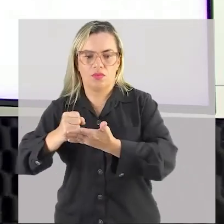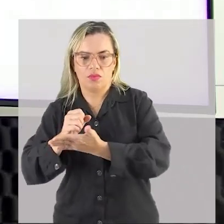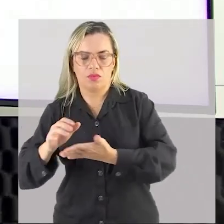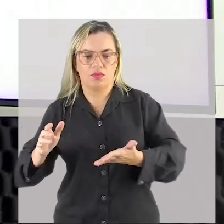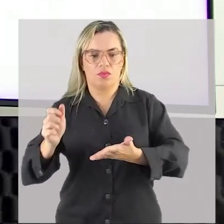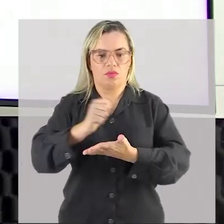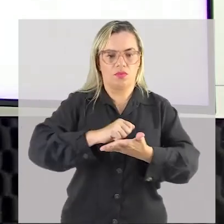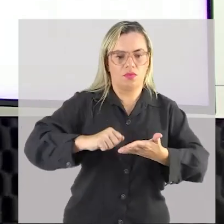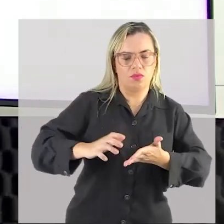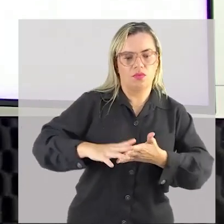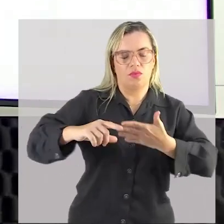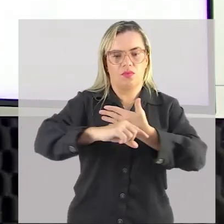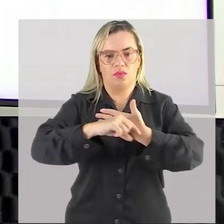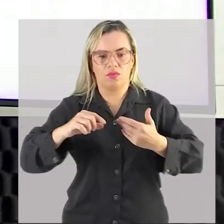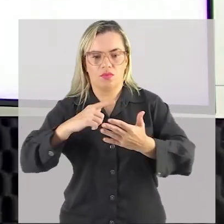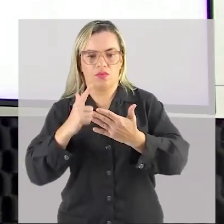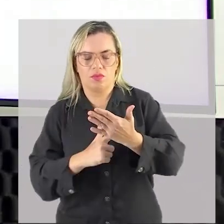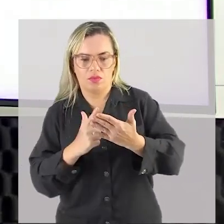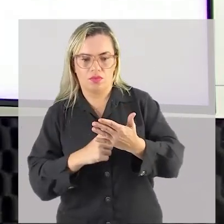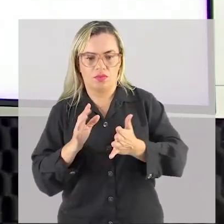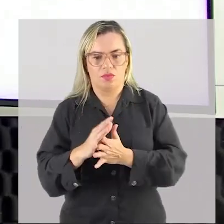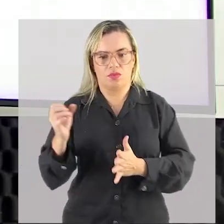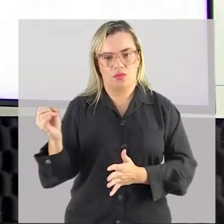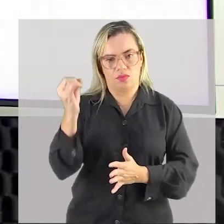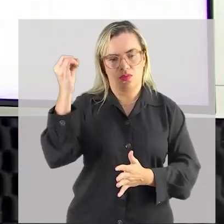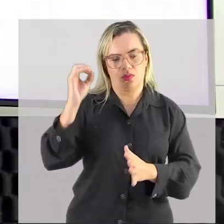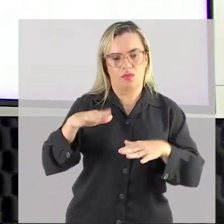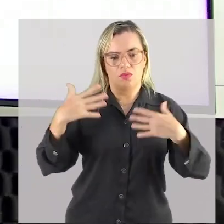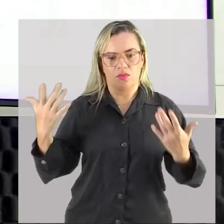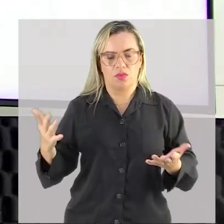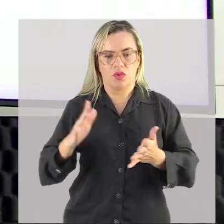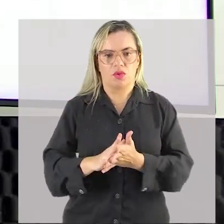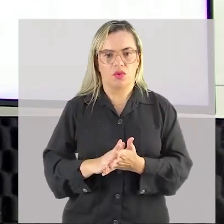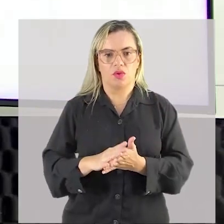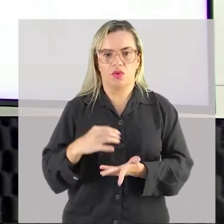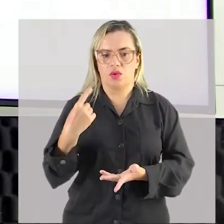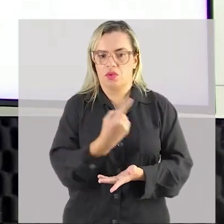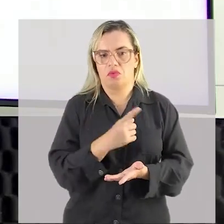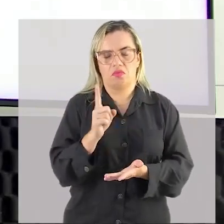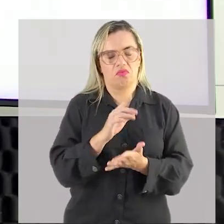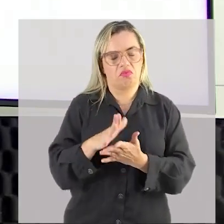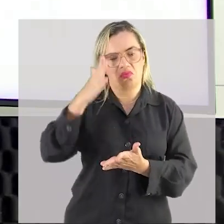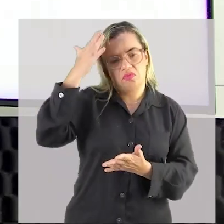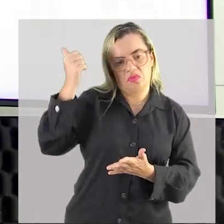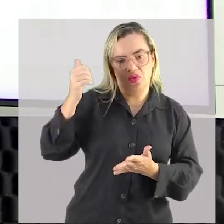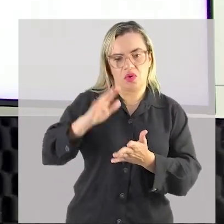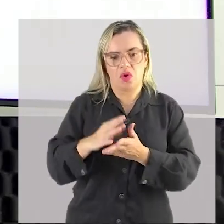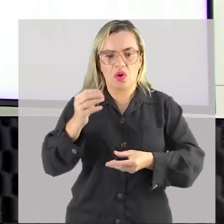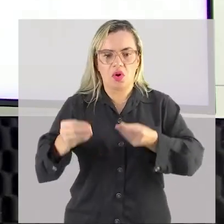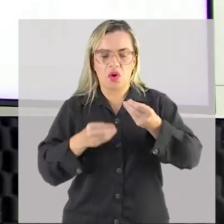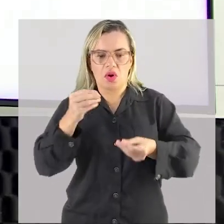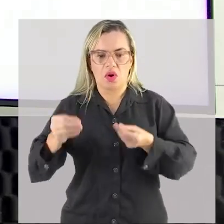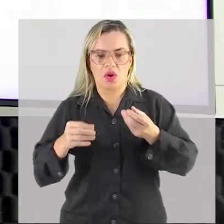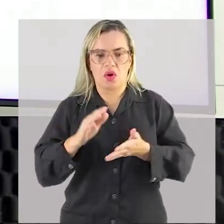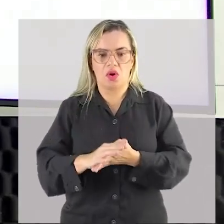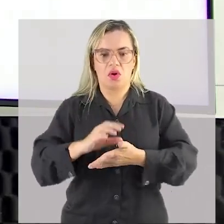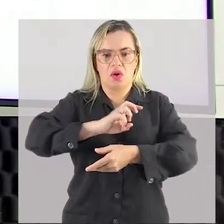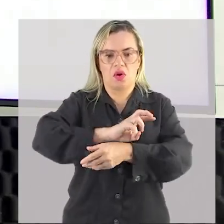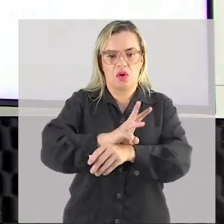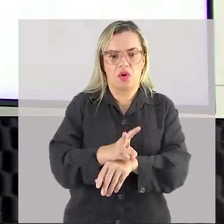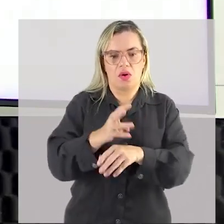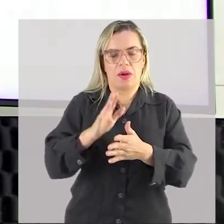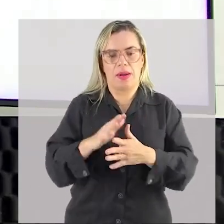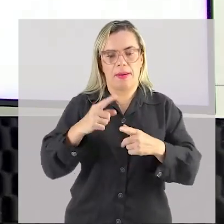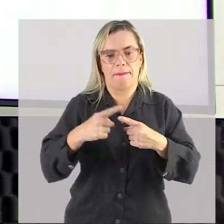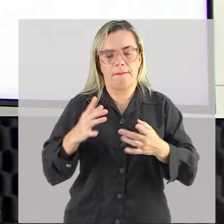para escrever a sua obra isso é muito importante Nós não sabemos como a a o Ema vai explorar mas a gente